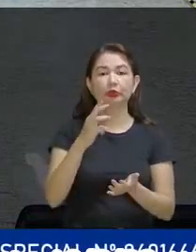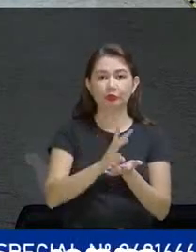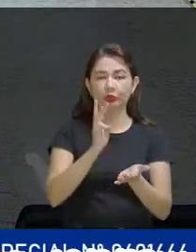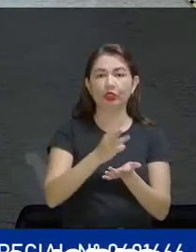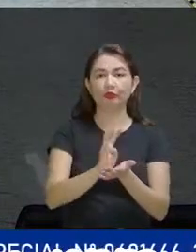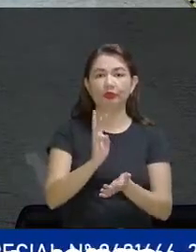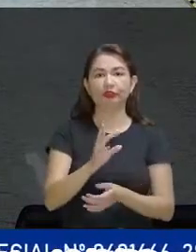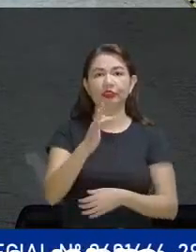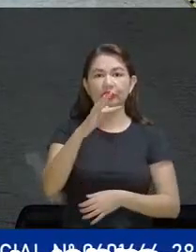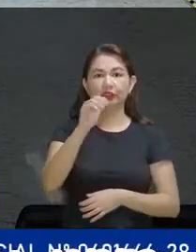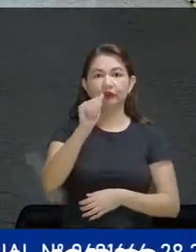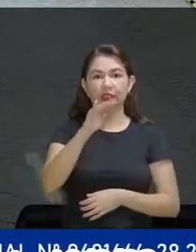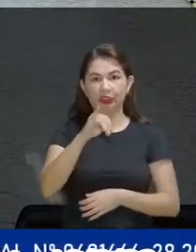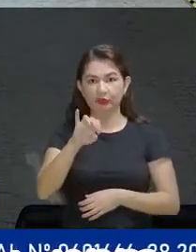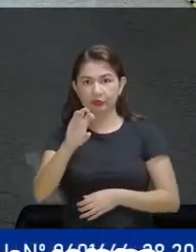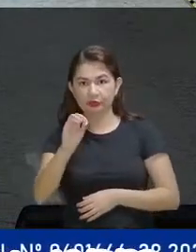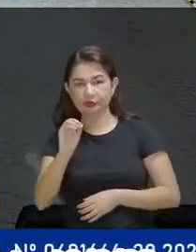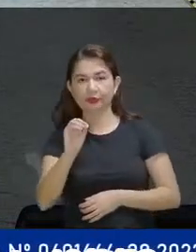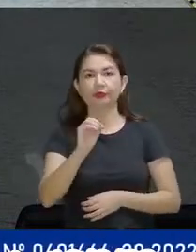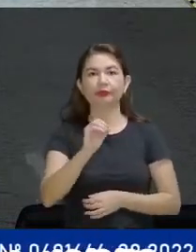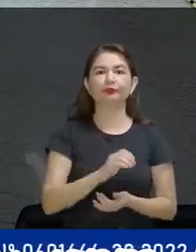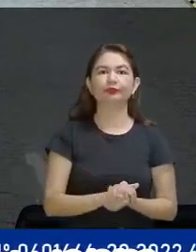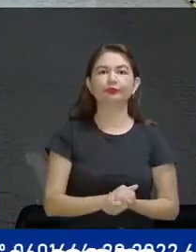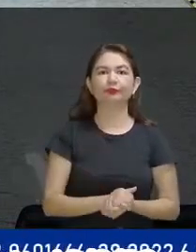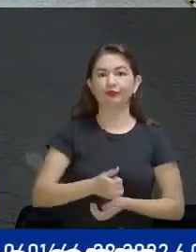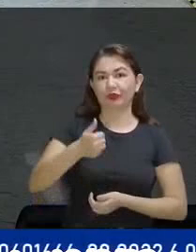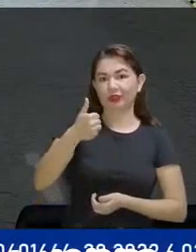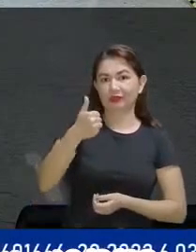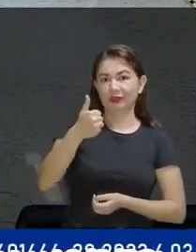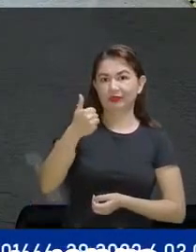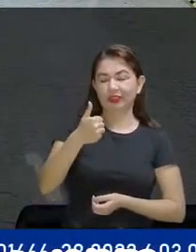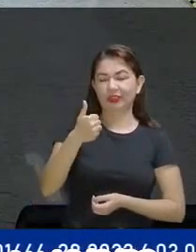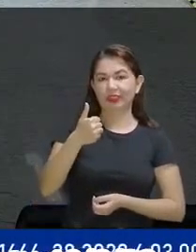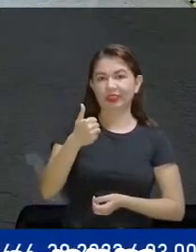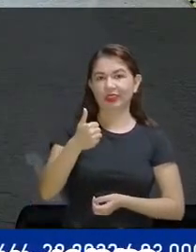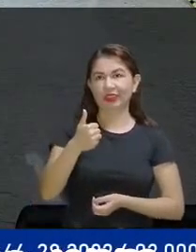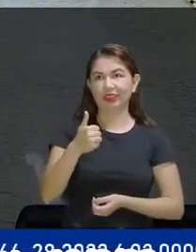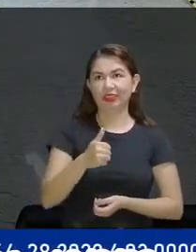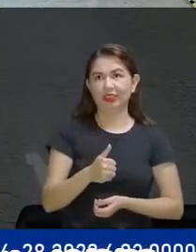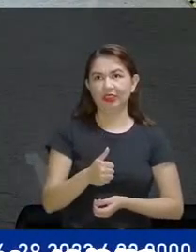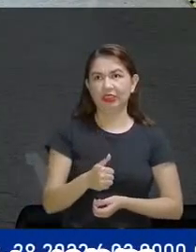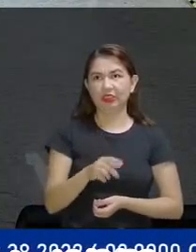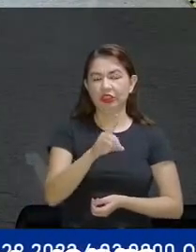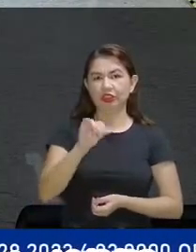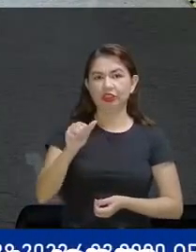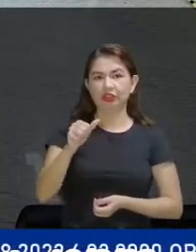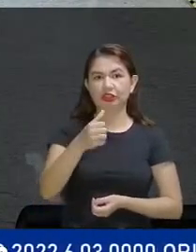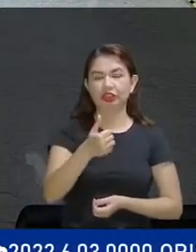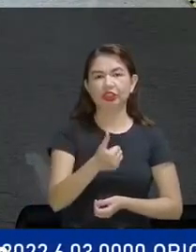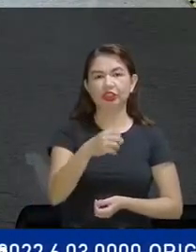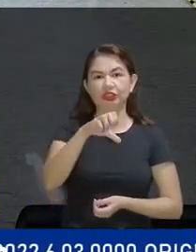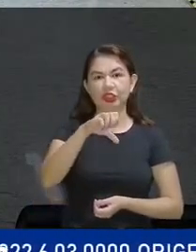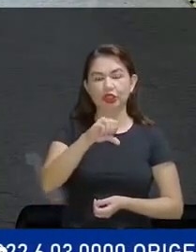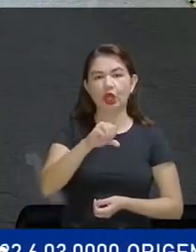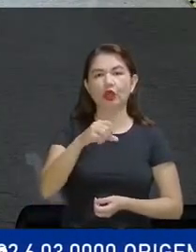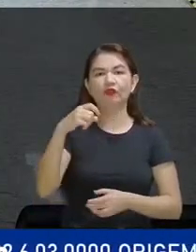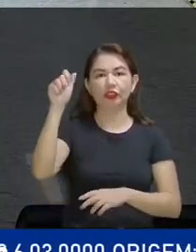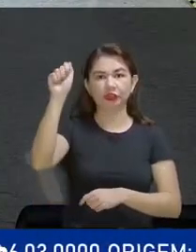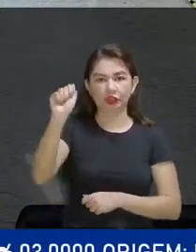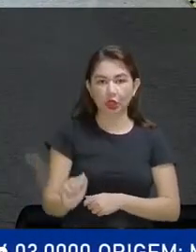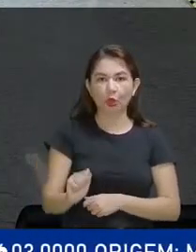contato Fábio Jucá 2022. A primeira dessas ligações data 19/8/22 e a última do